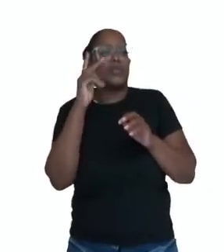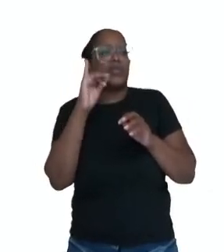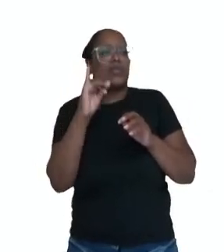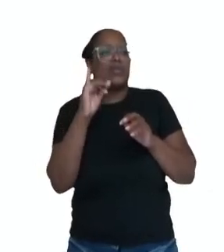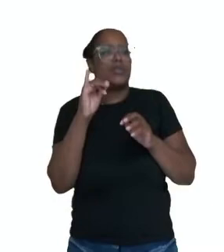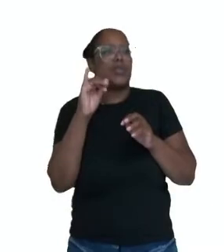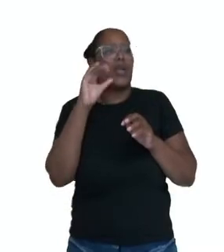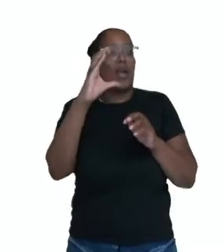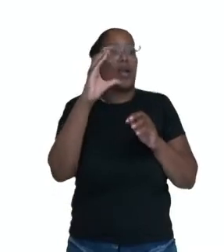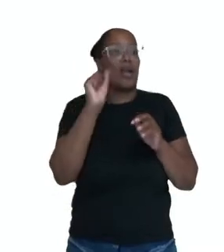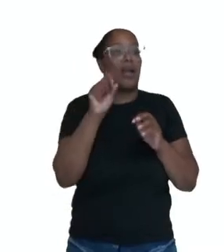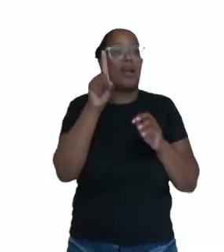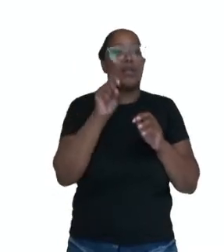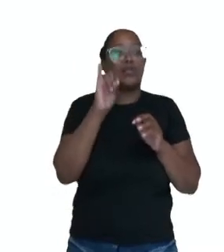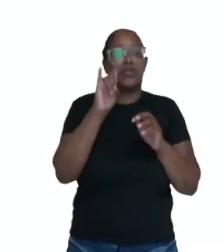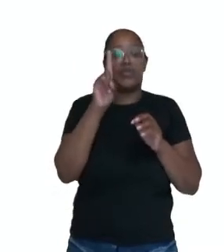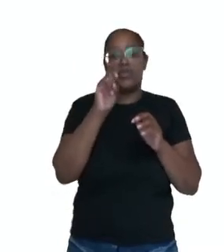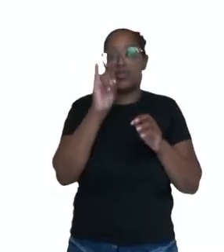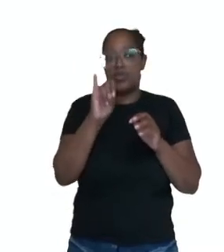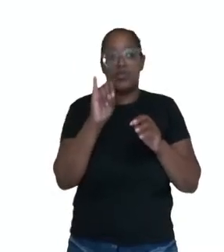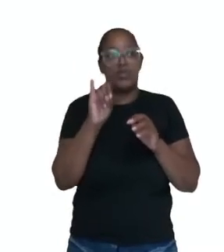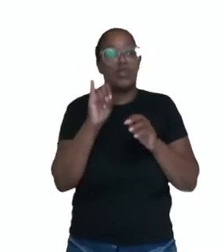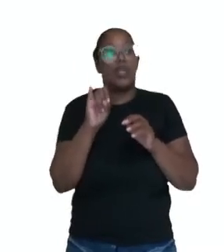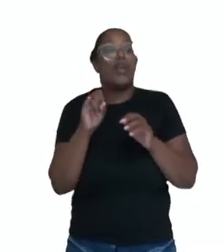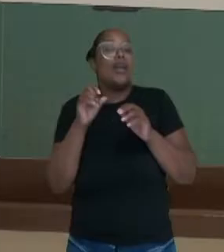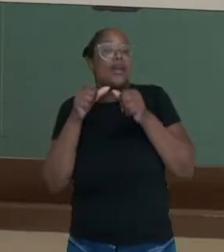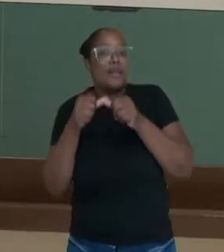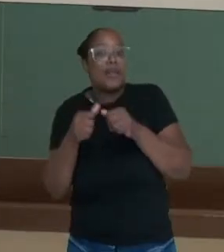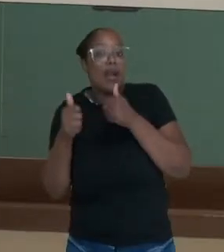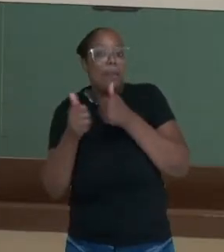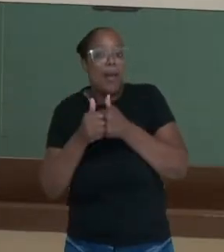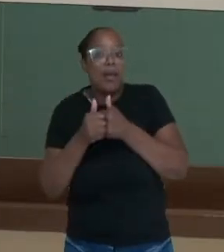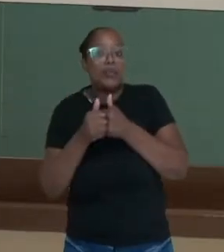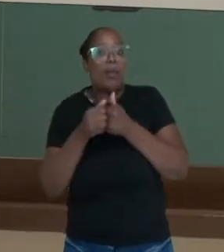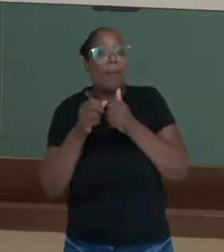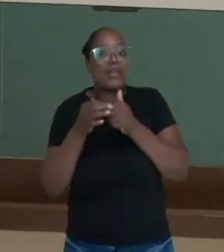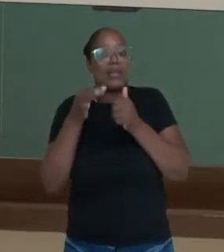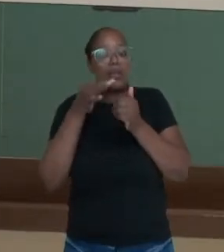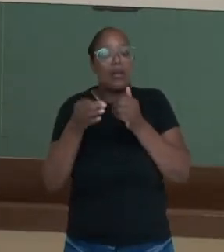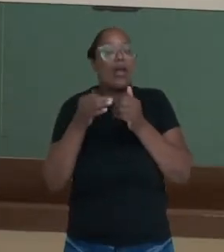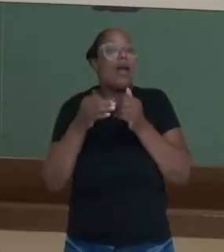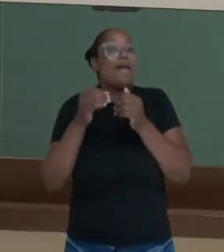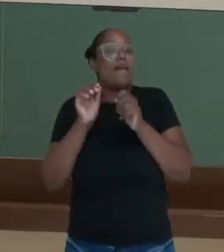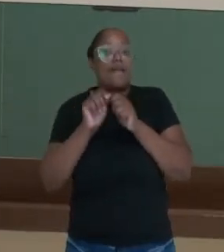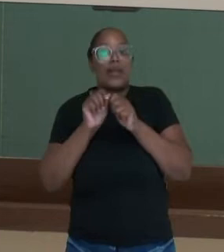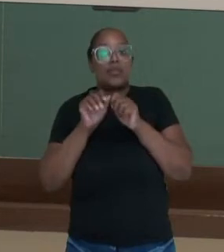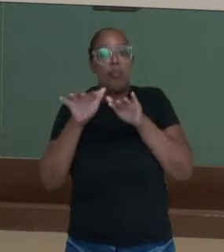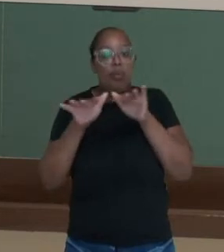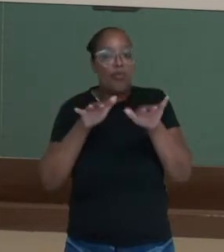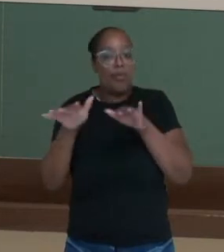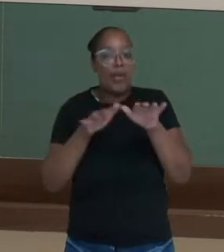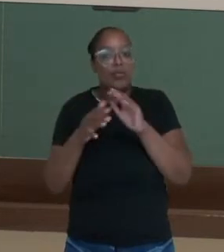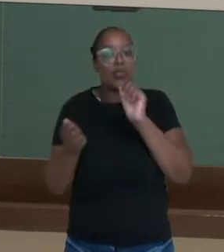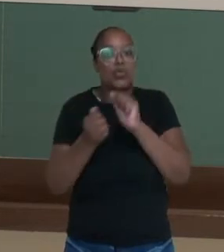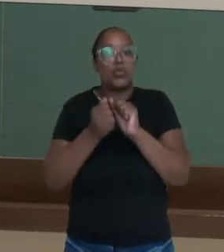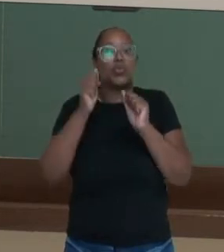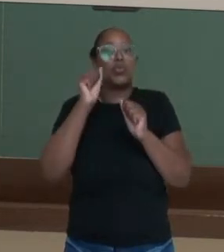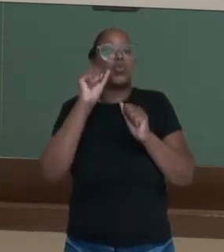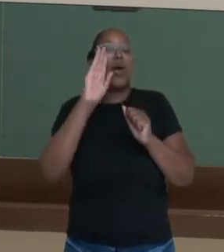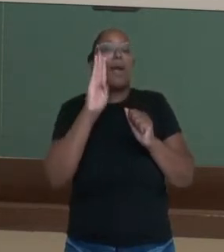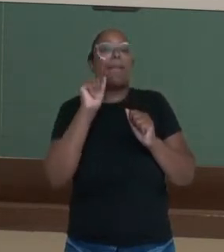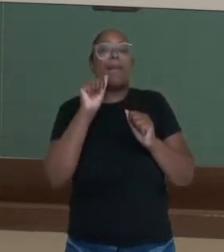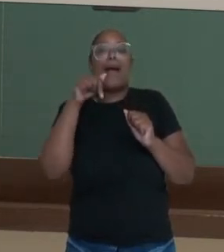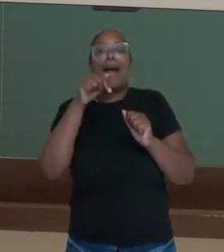a baqueta, né? Então ele se movimenta junto com a baqueta, fazendo já a primeira